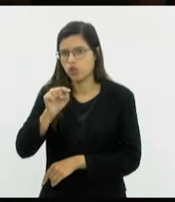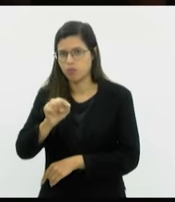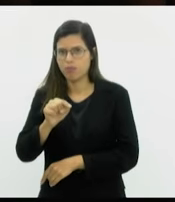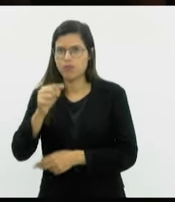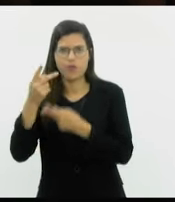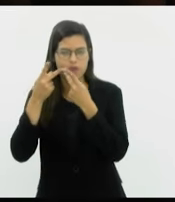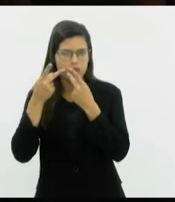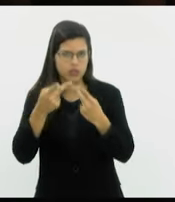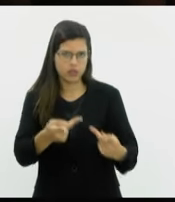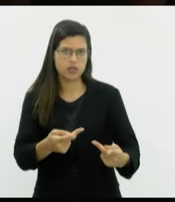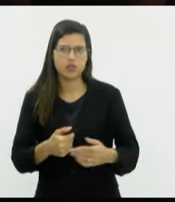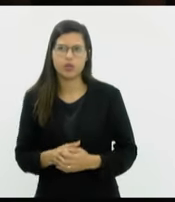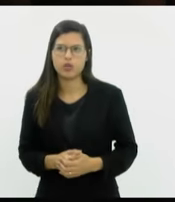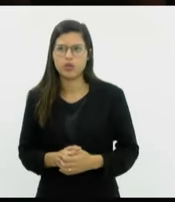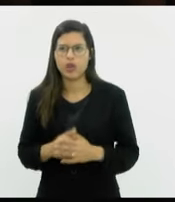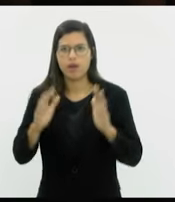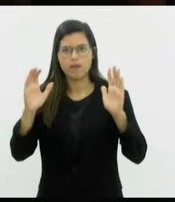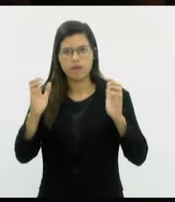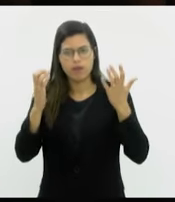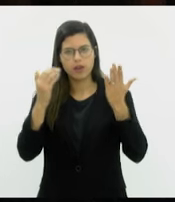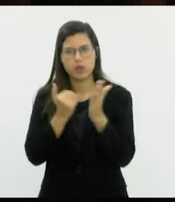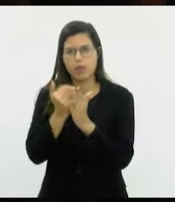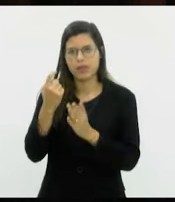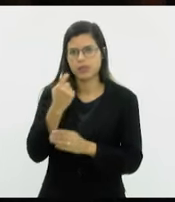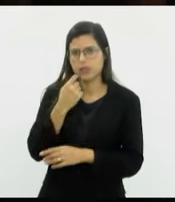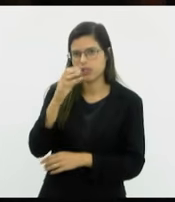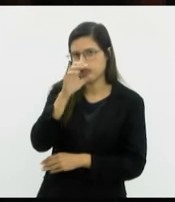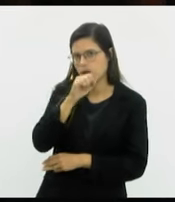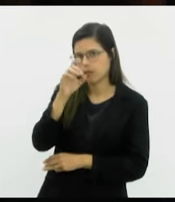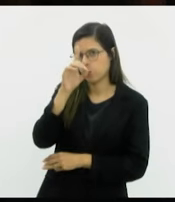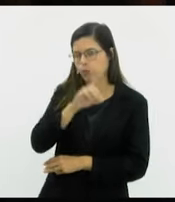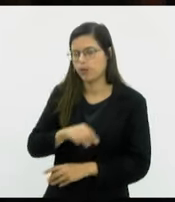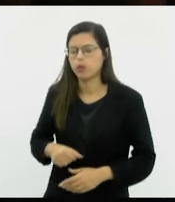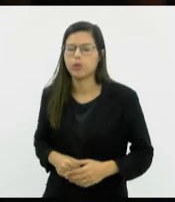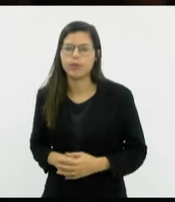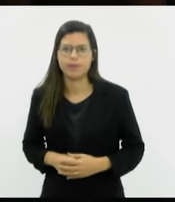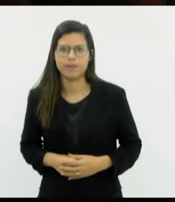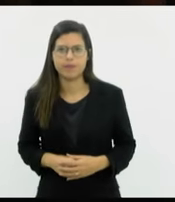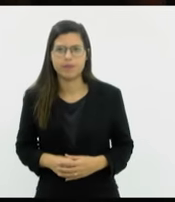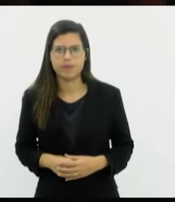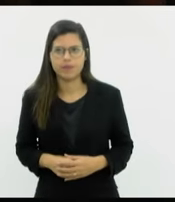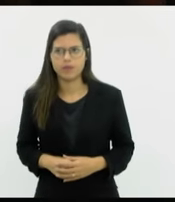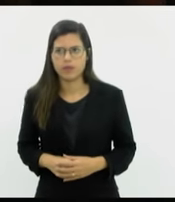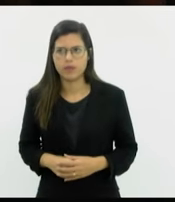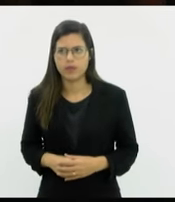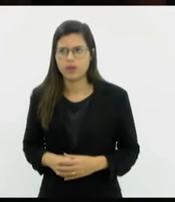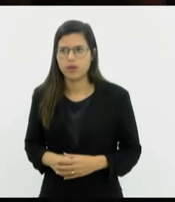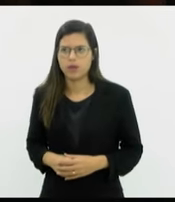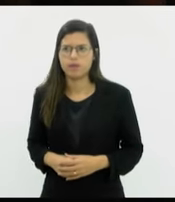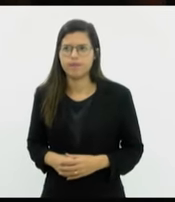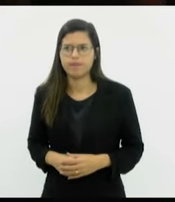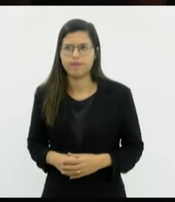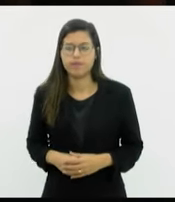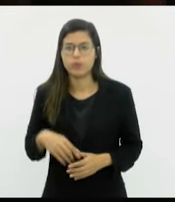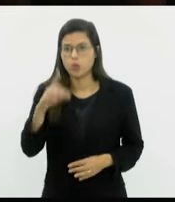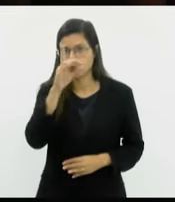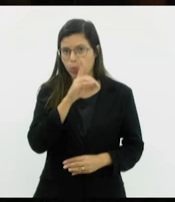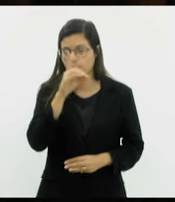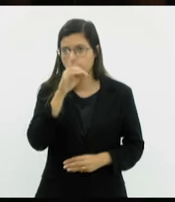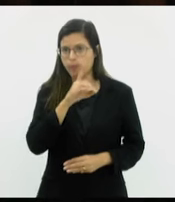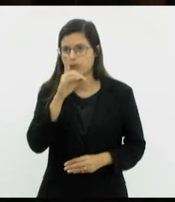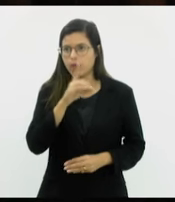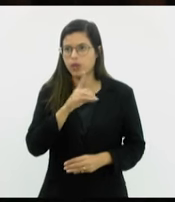A festa começa no próximo final de semana, sexta, sábado e domingo, com seu ponto máximo no domingo,